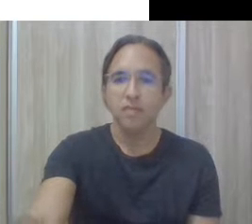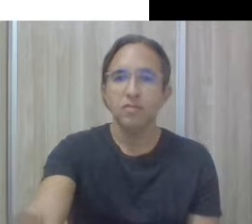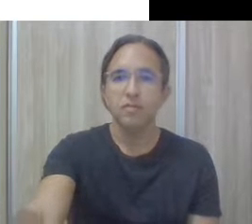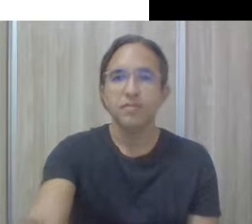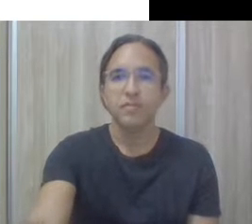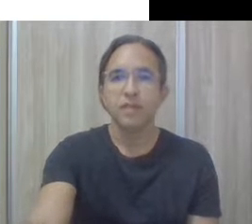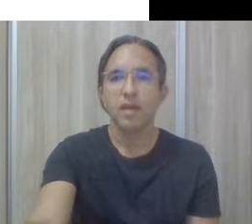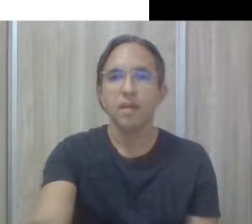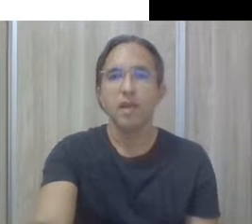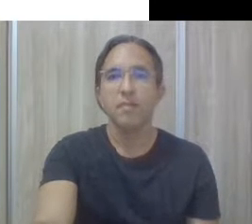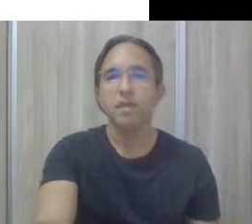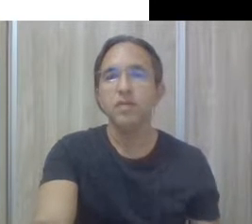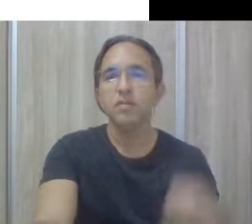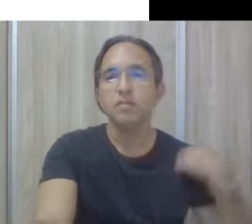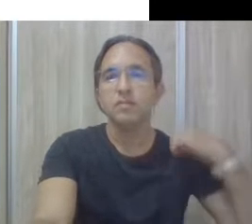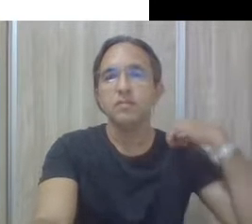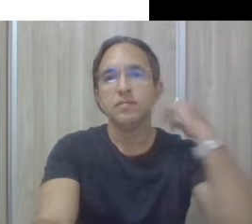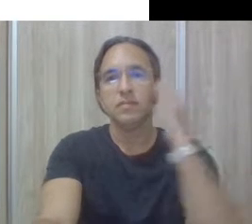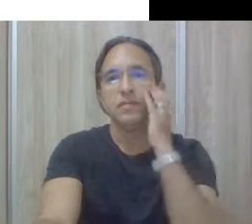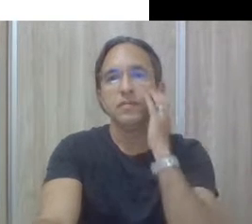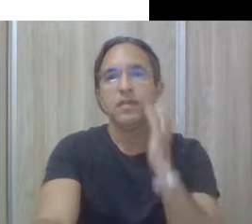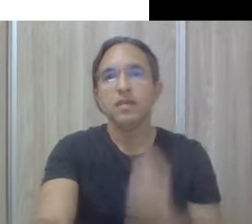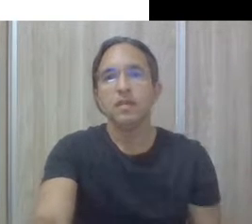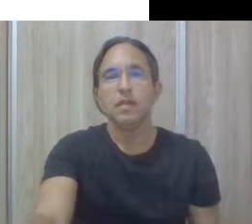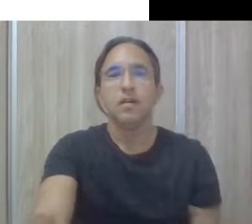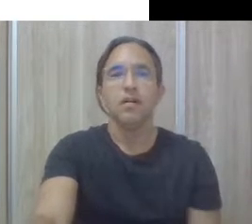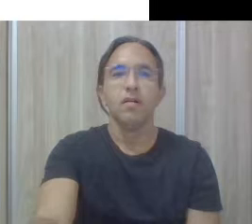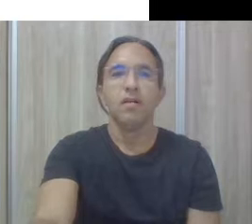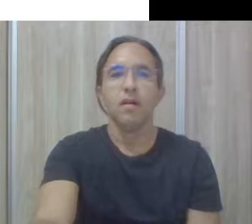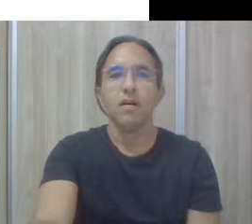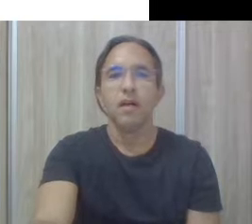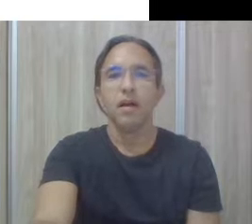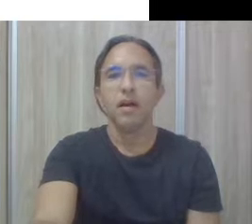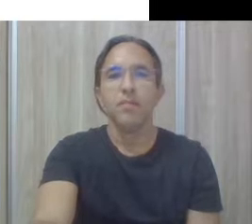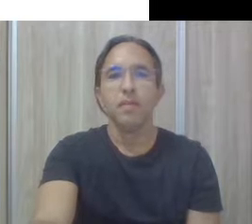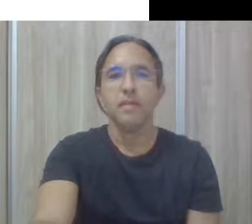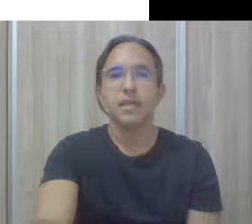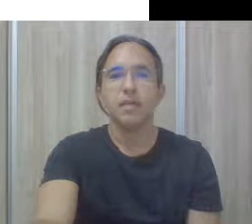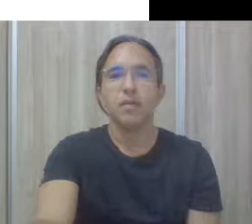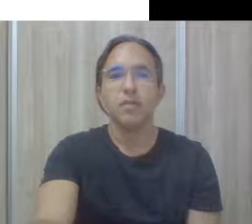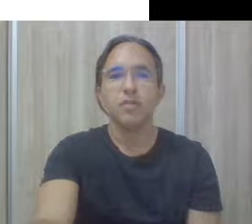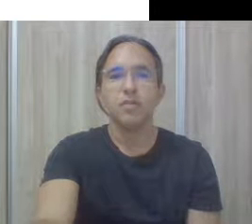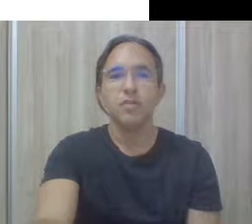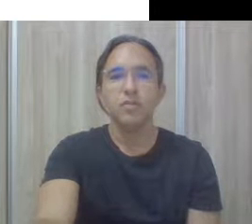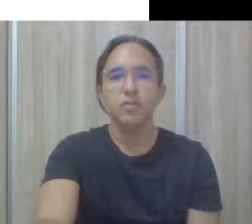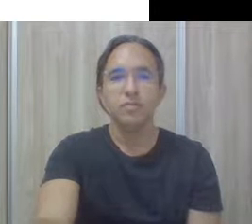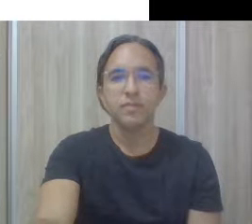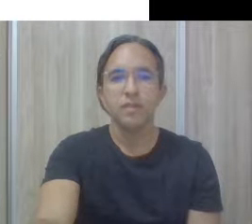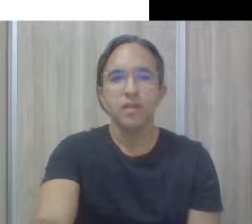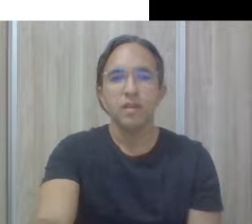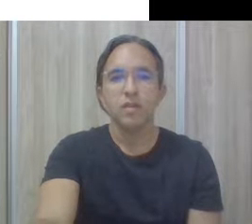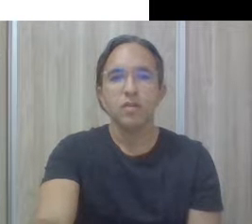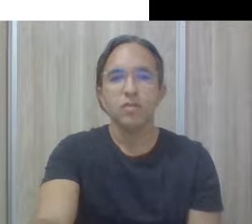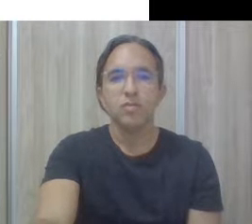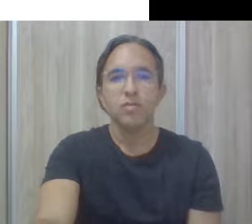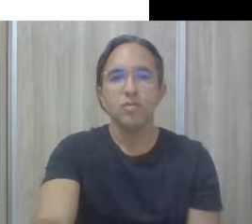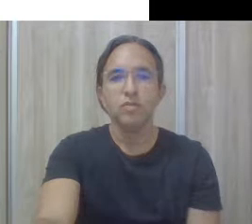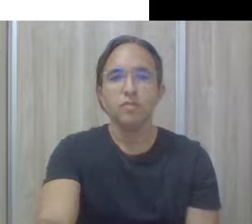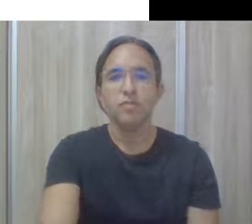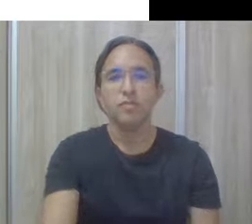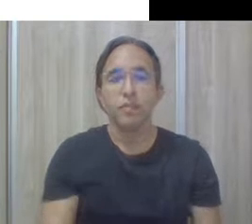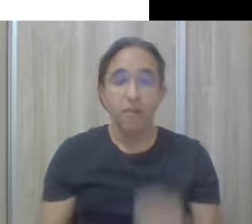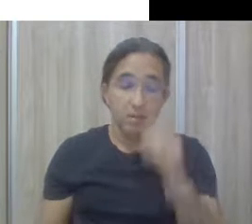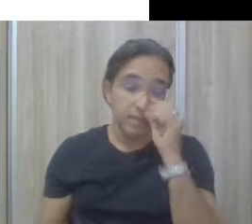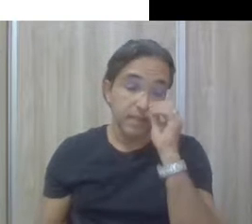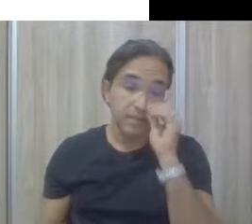Esse é mito. Ó, passar agora para o segundo. Todo